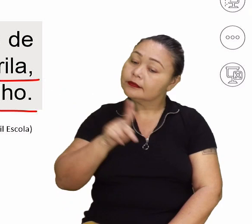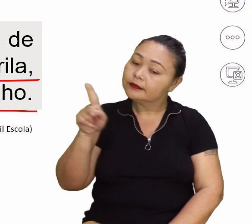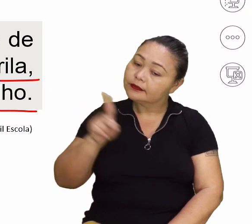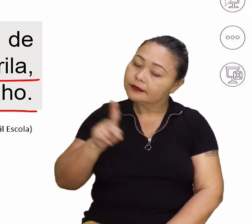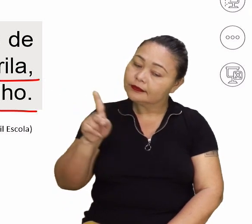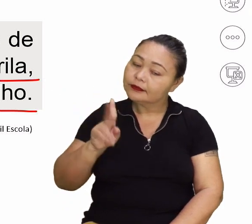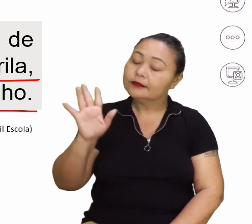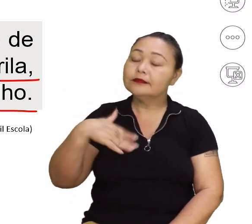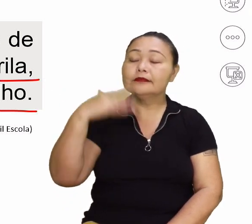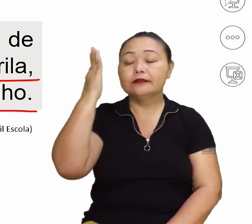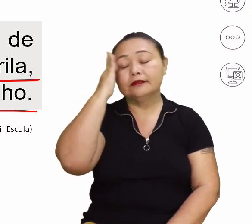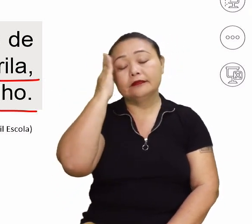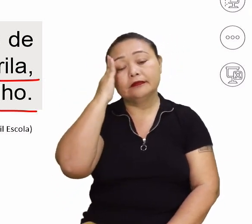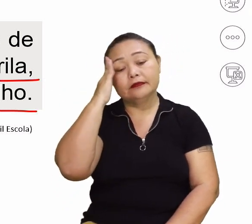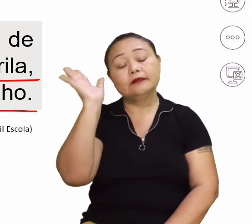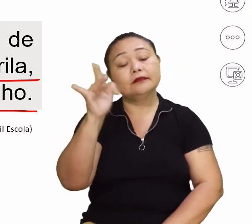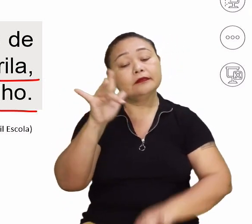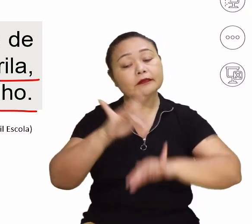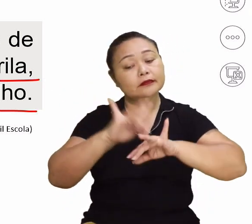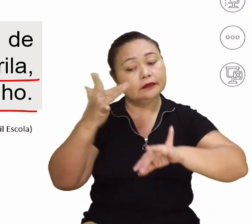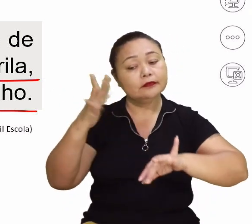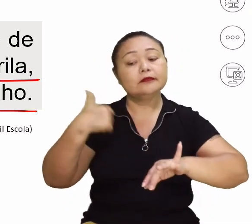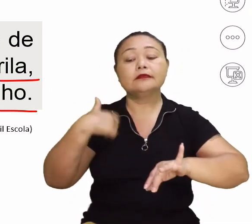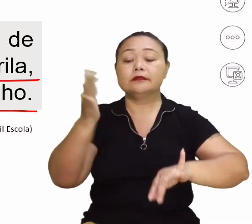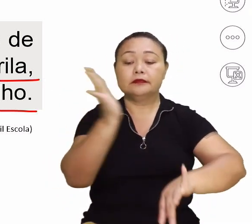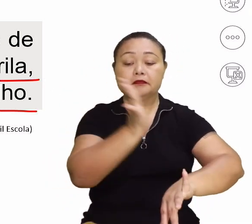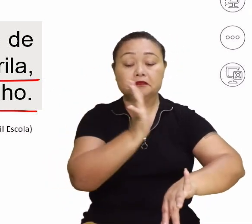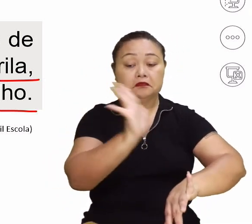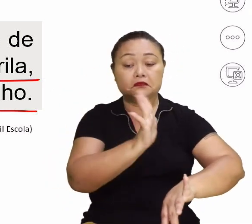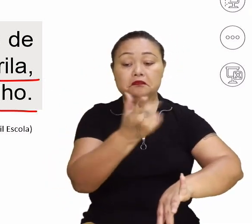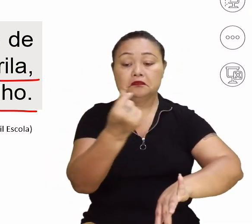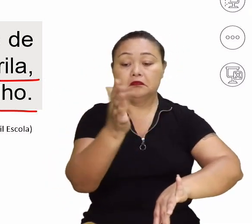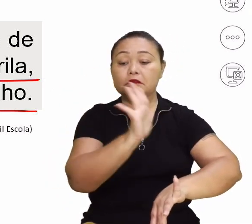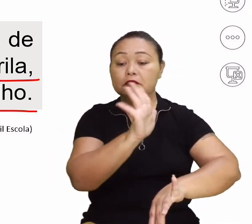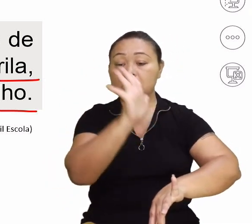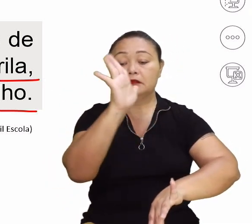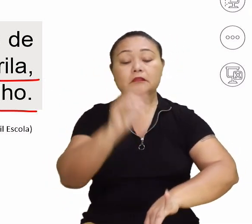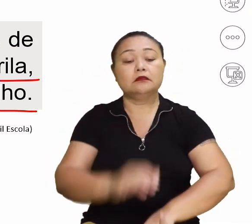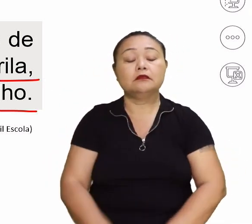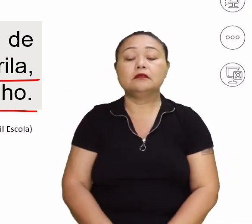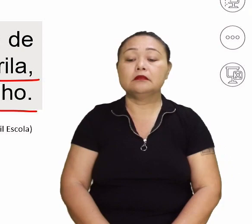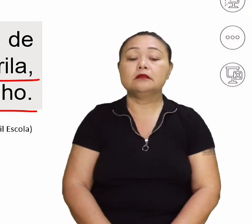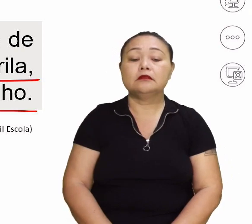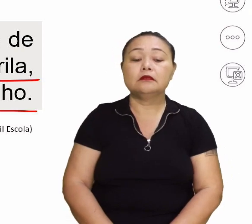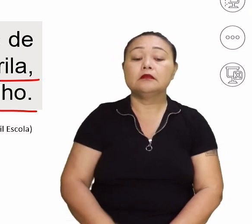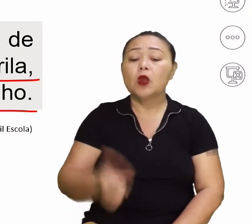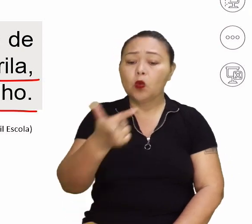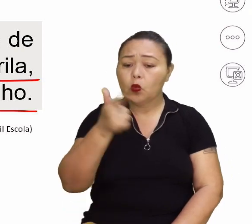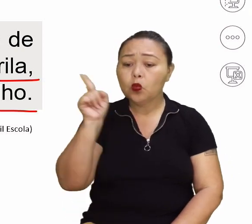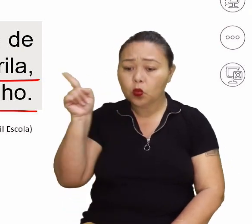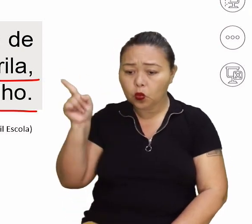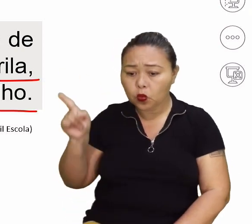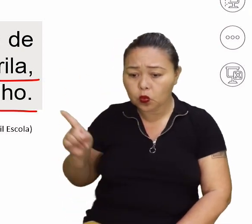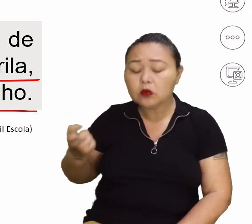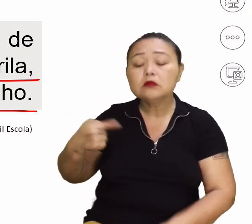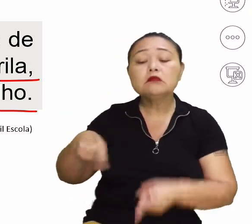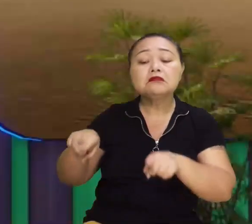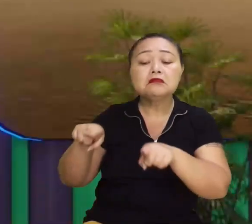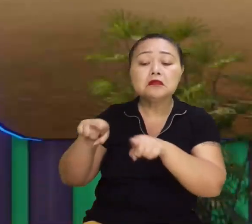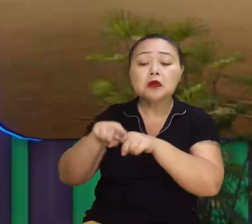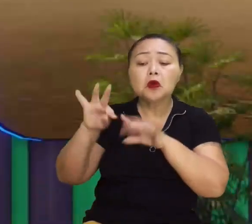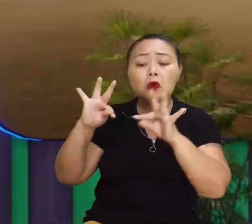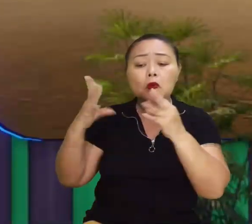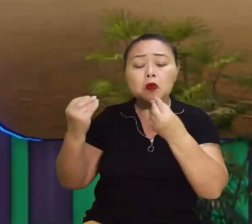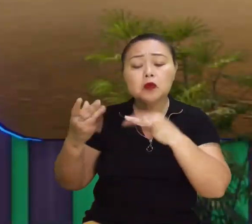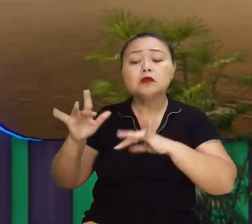Professor, eu sei que o diamante é muito caro, professor, mas os outros também são, mas não são tudo